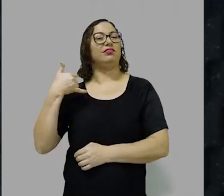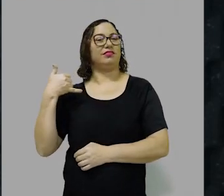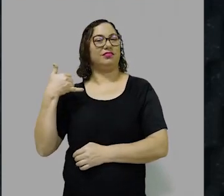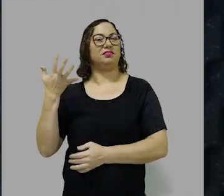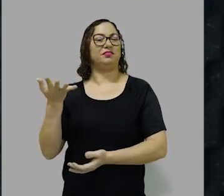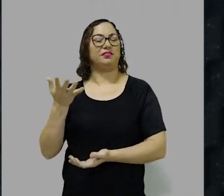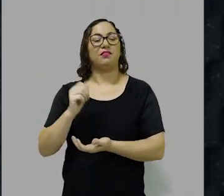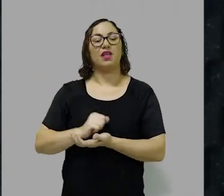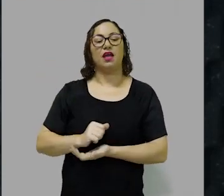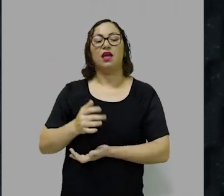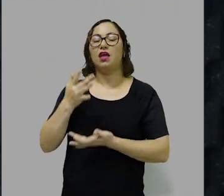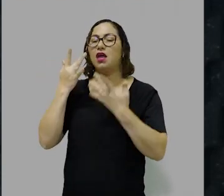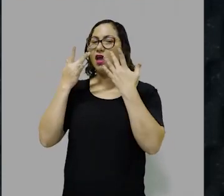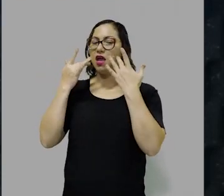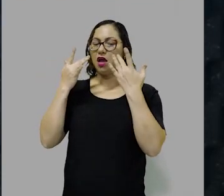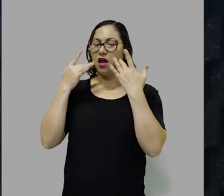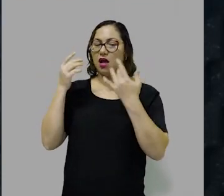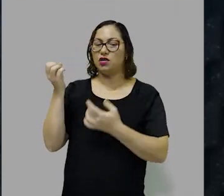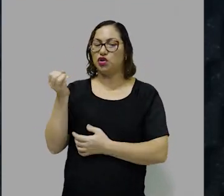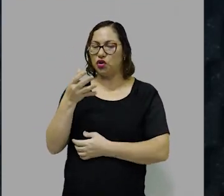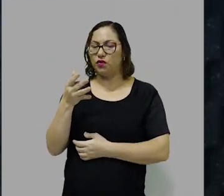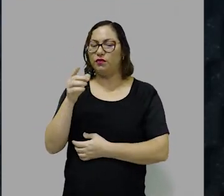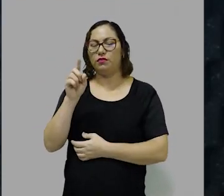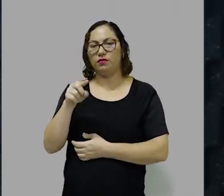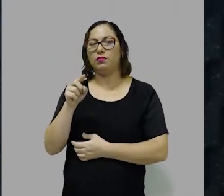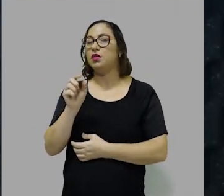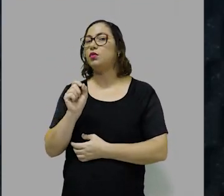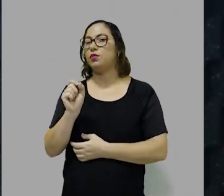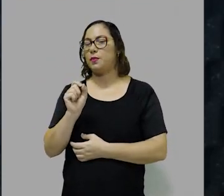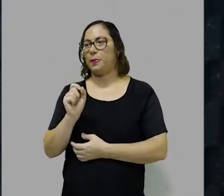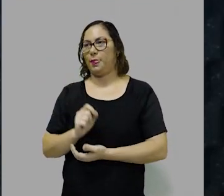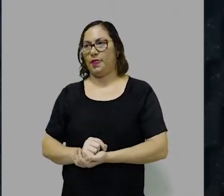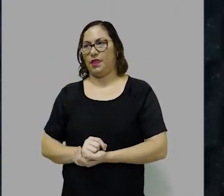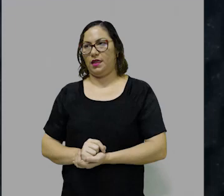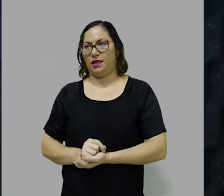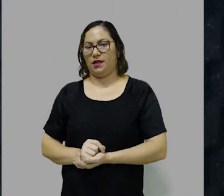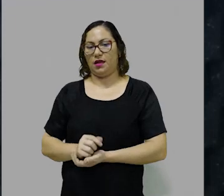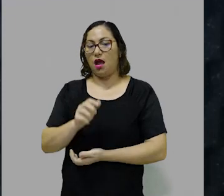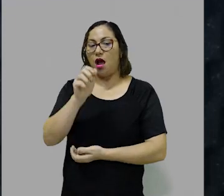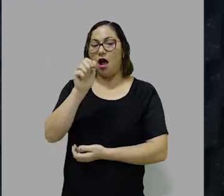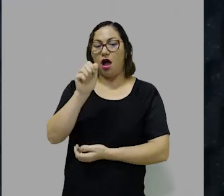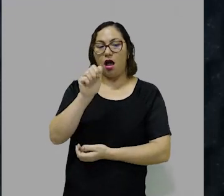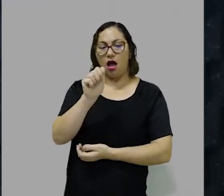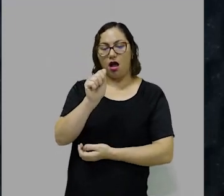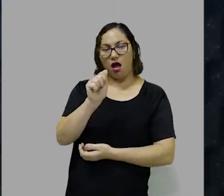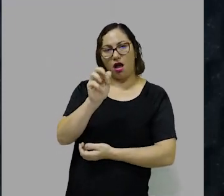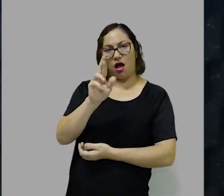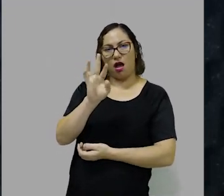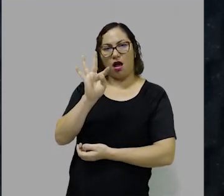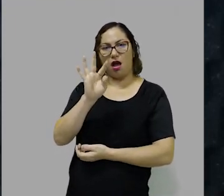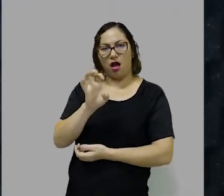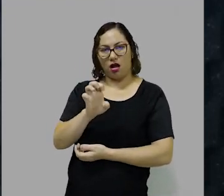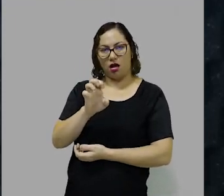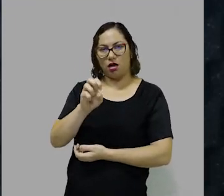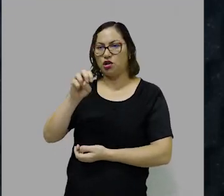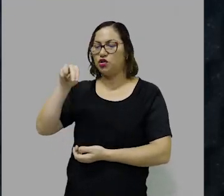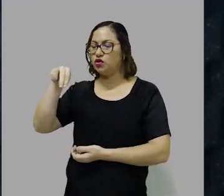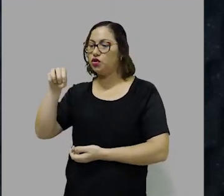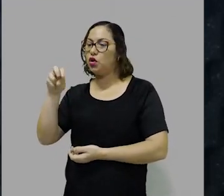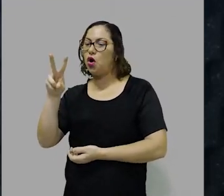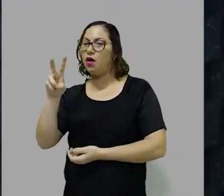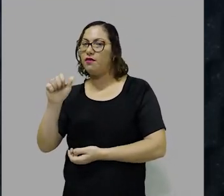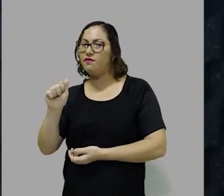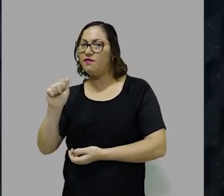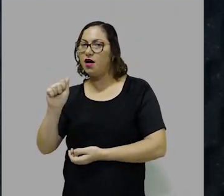a Art Nouveau, ela talvez seja definida pela elegância. Professor, arte nova ou Art Nouveau é exatamente o